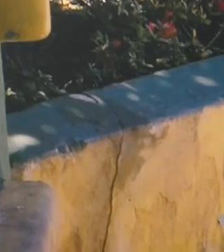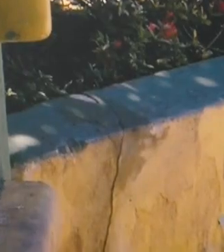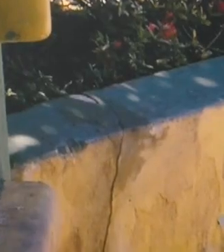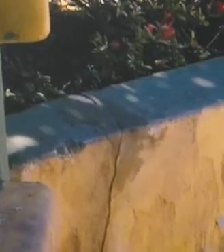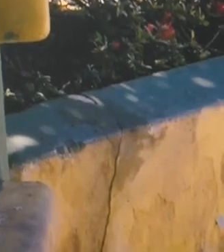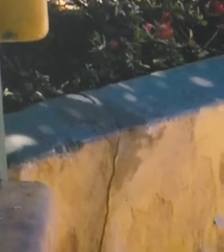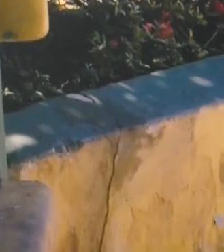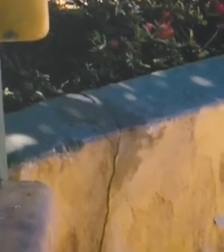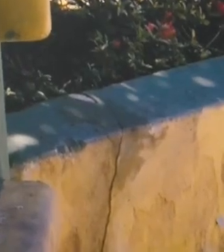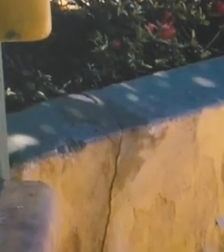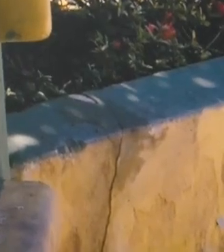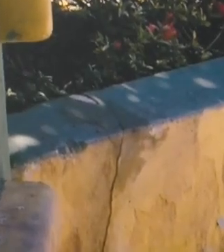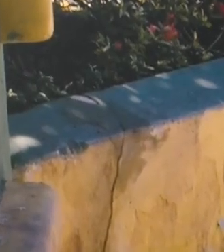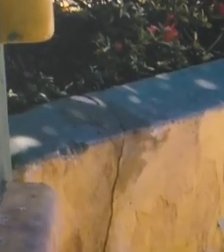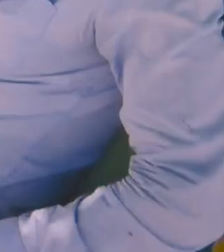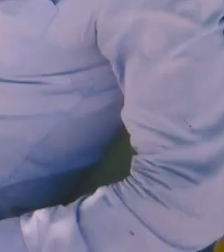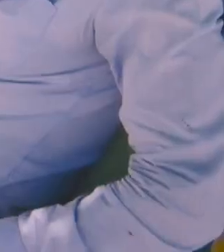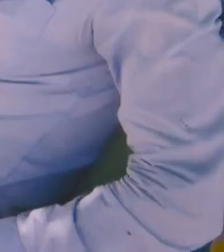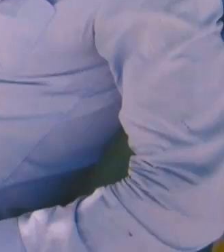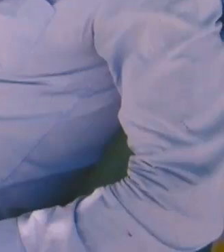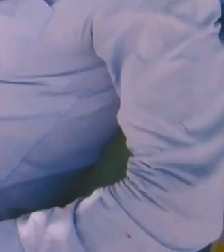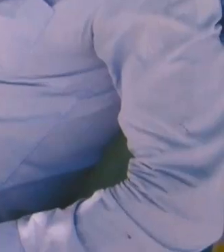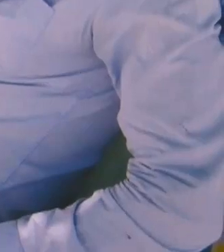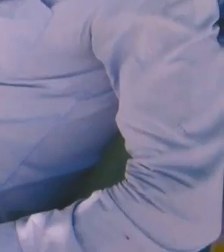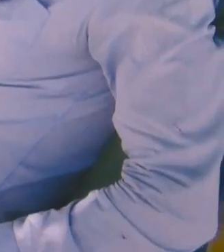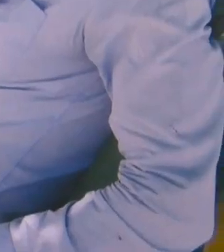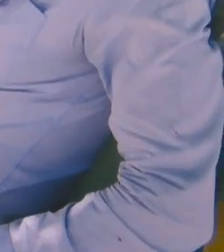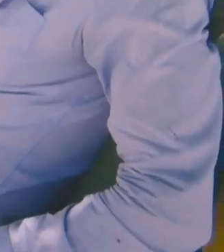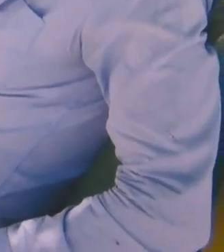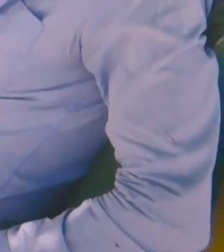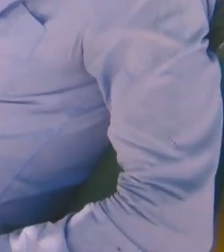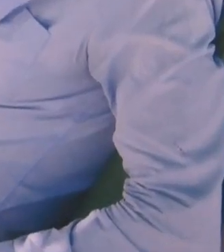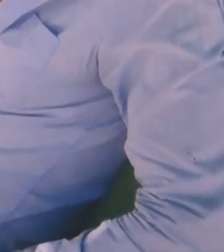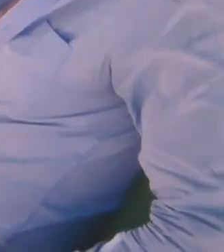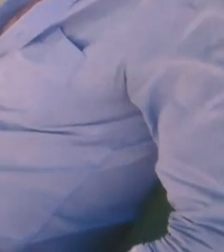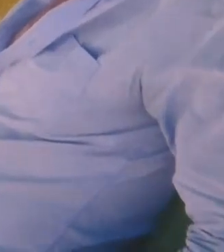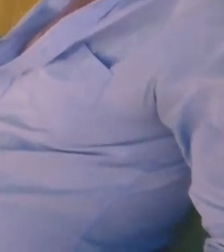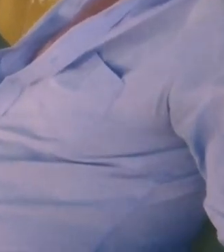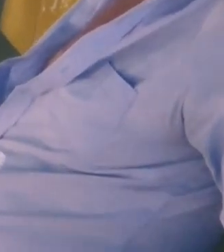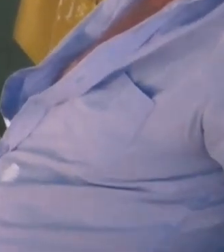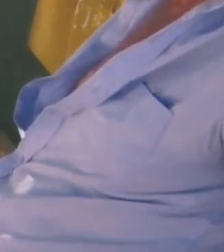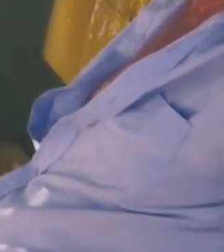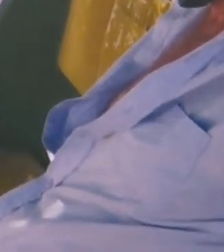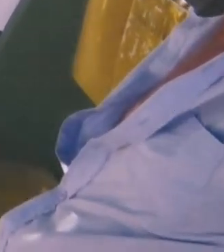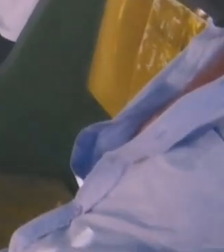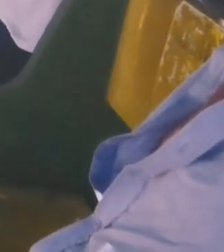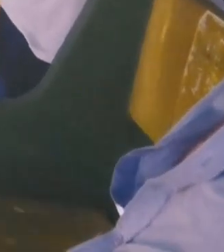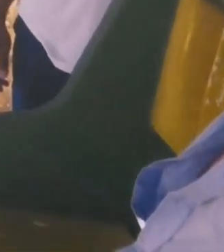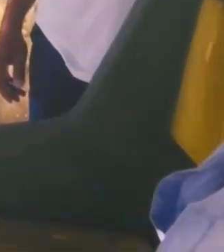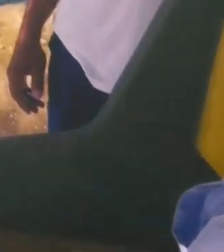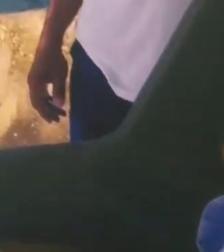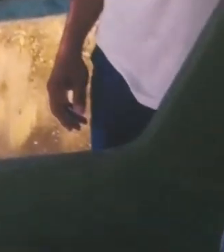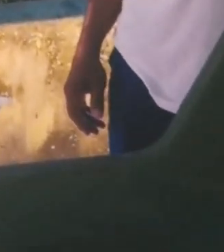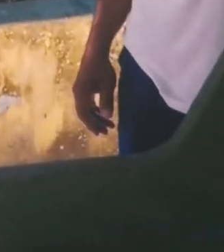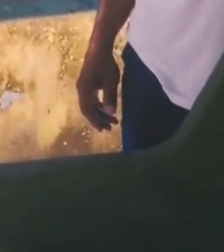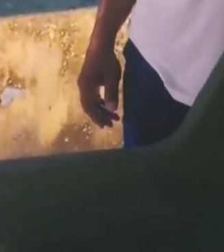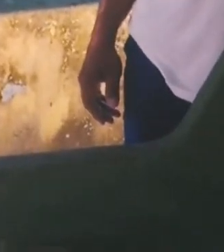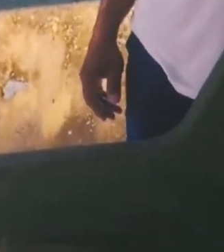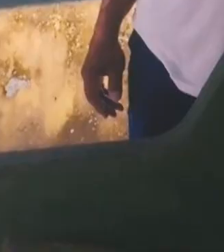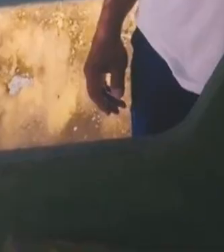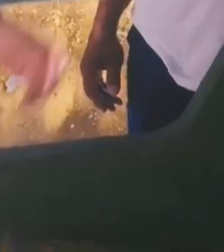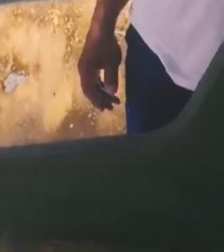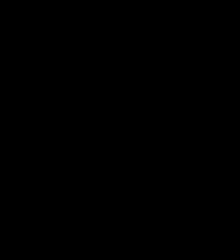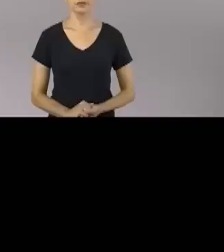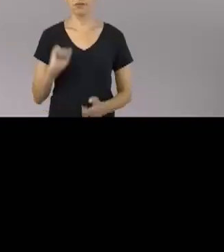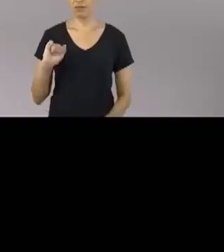lançar mais um livro de poemas. Salve São Miguel do Aleixo, eu sou o poeta Vavá e esta é a